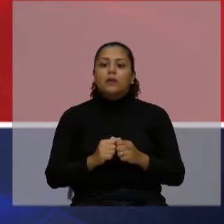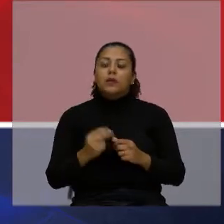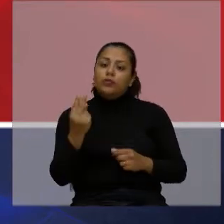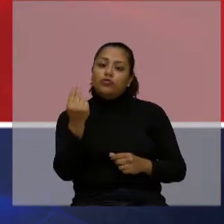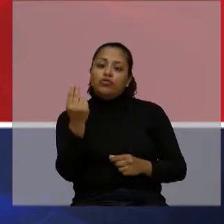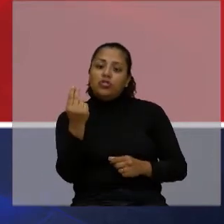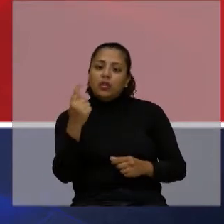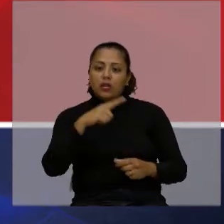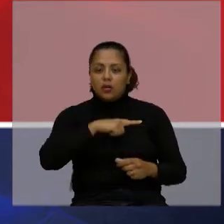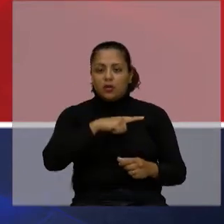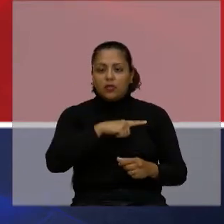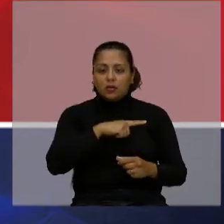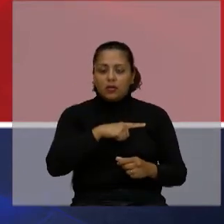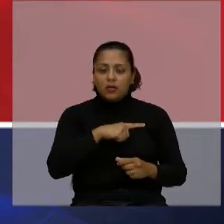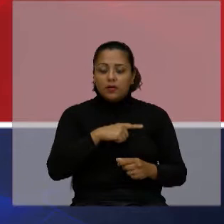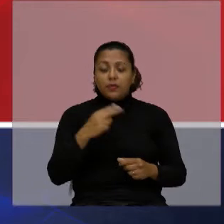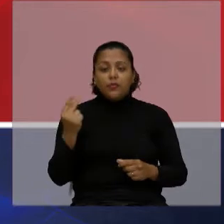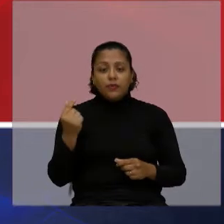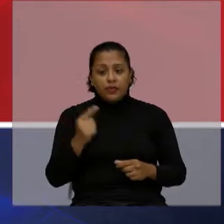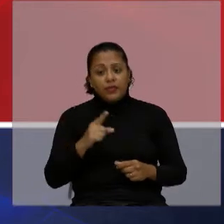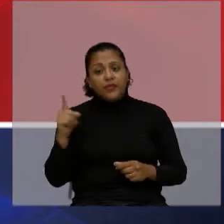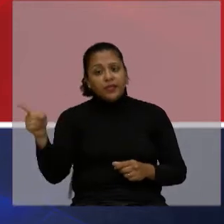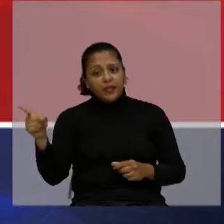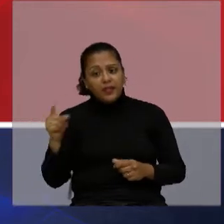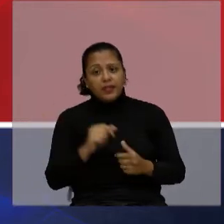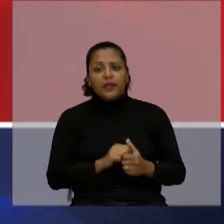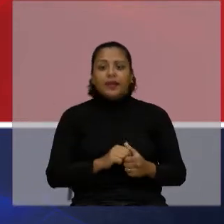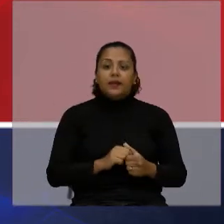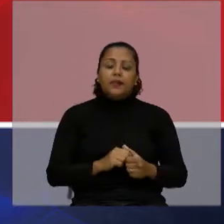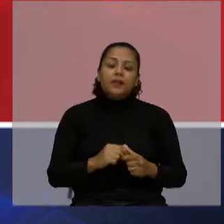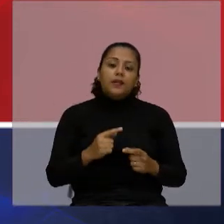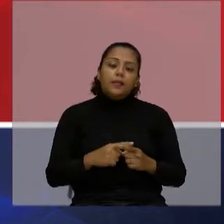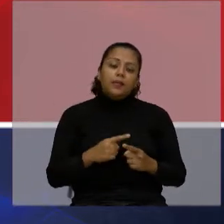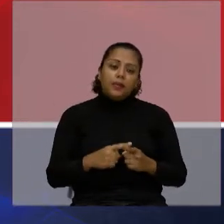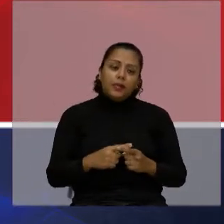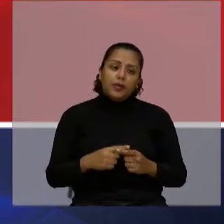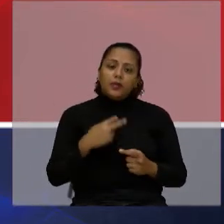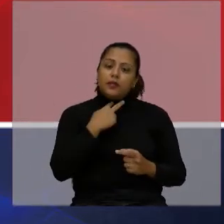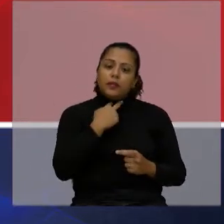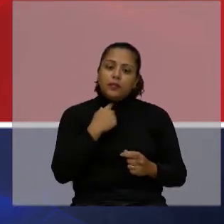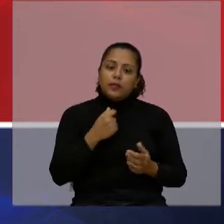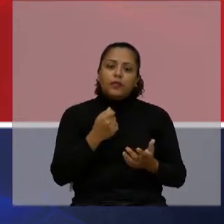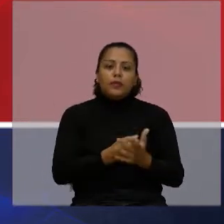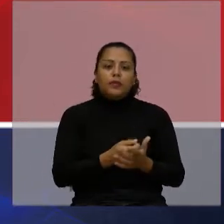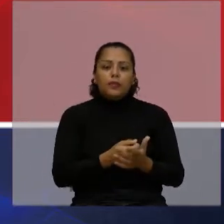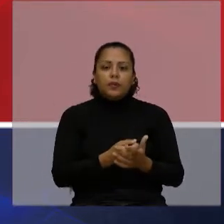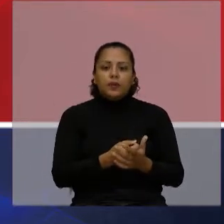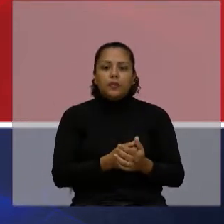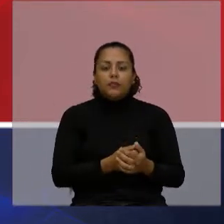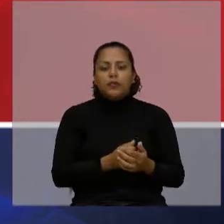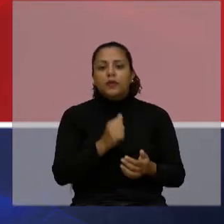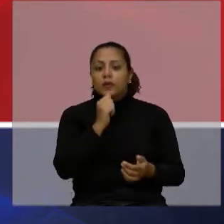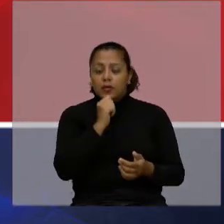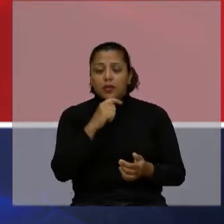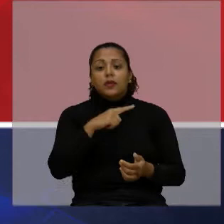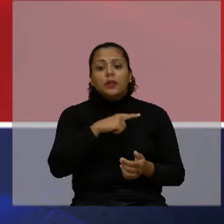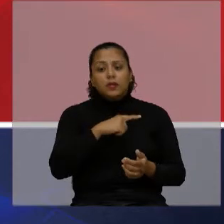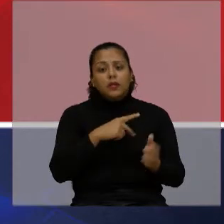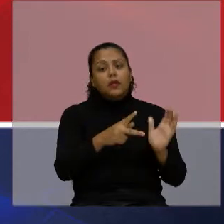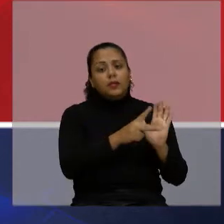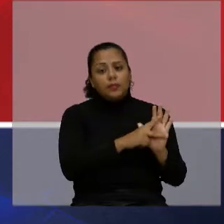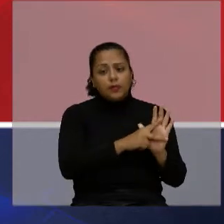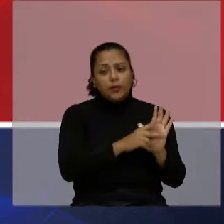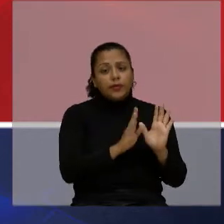não, esse dinheiro vai ficar parado lá para a aquisição de vacinas. E ainda tem esse projeto meu, que também está parado